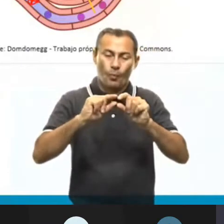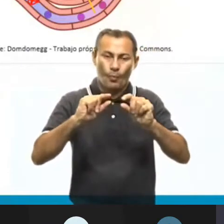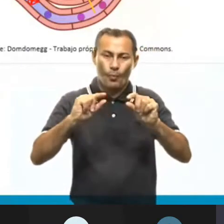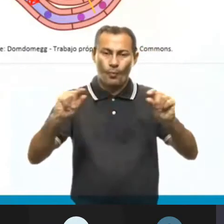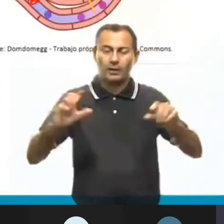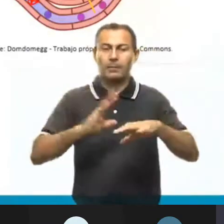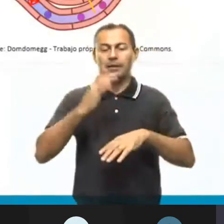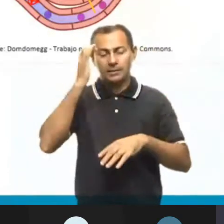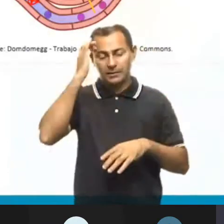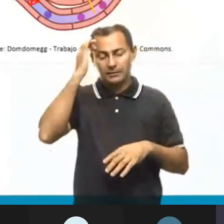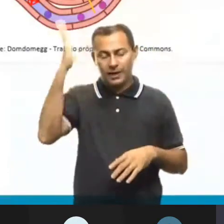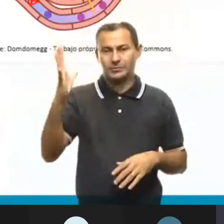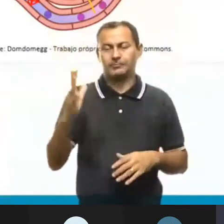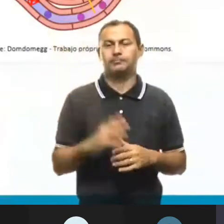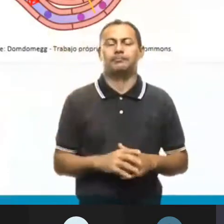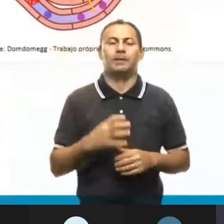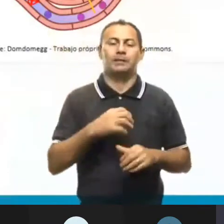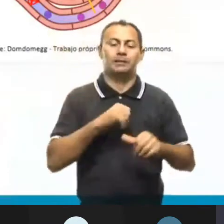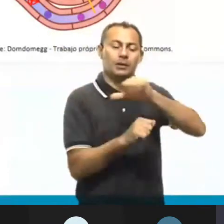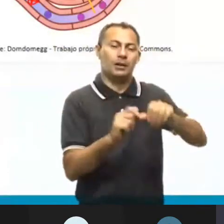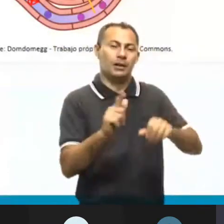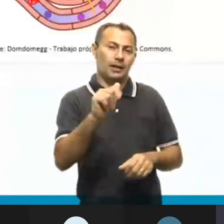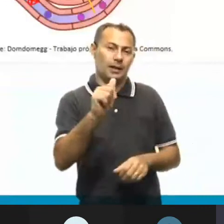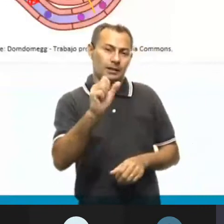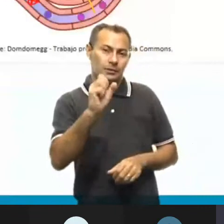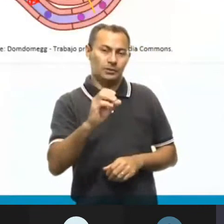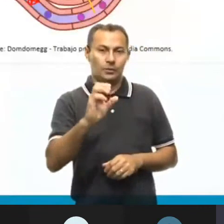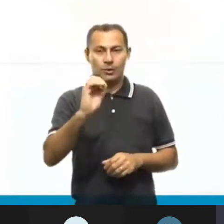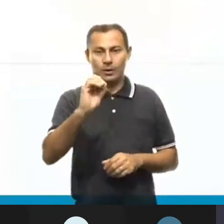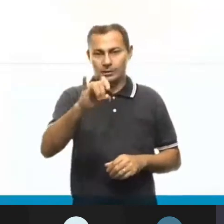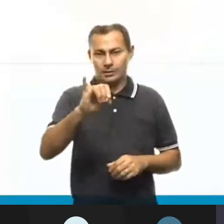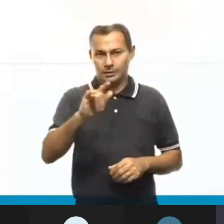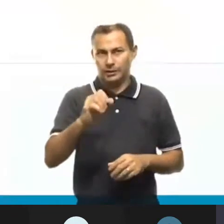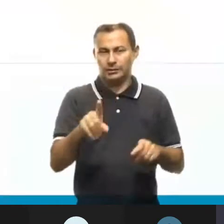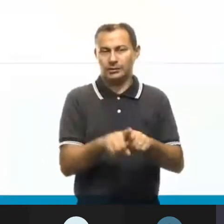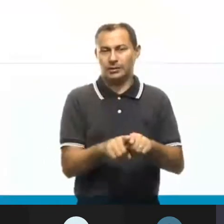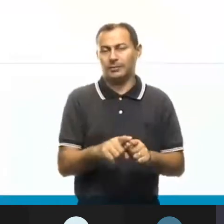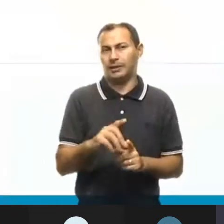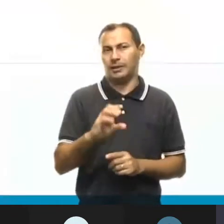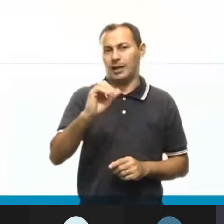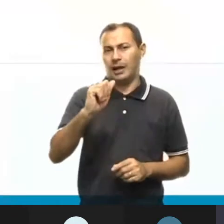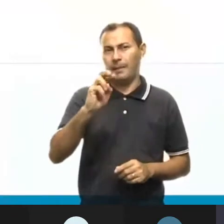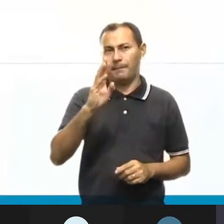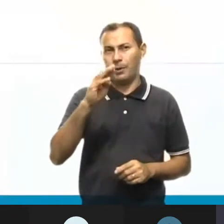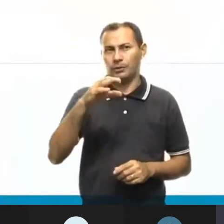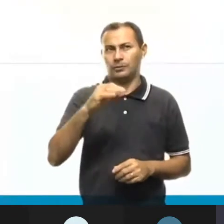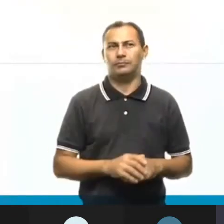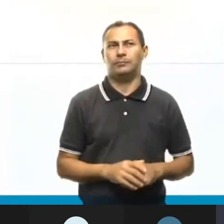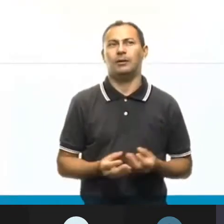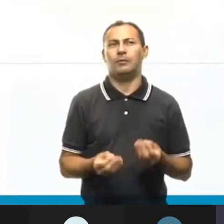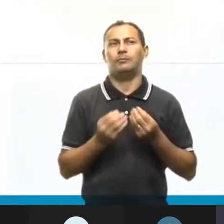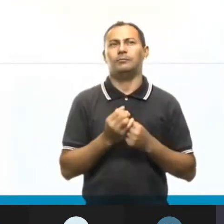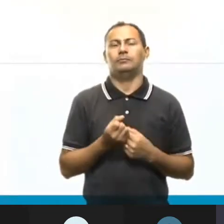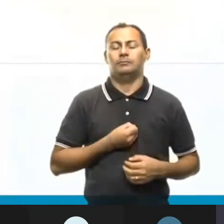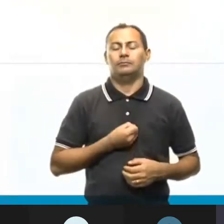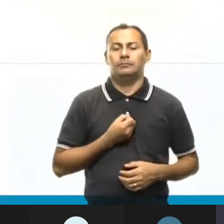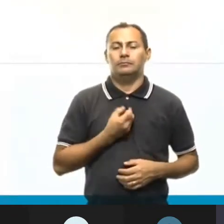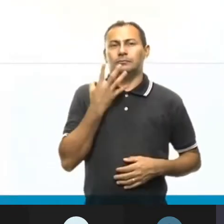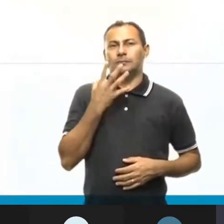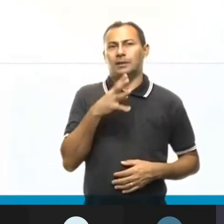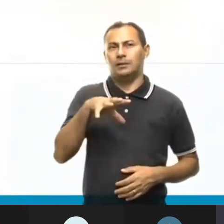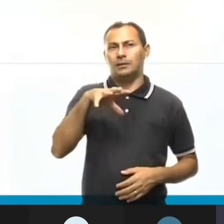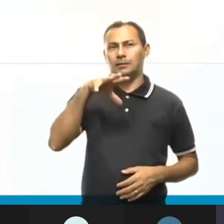mais fácil vai ser dessas trocas gasosas acontecerem. E como que acontece o processo de inspiração